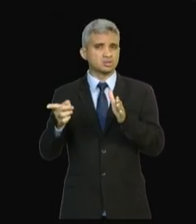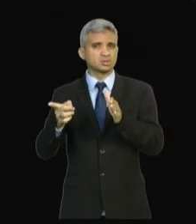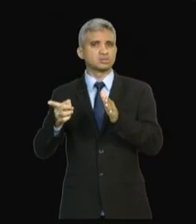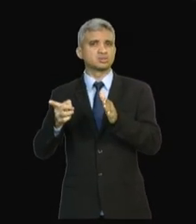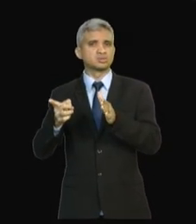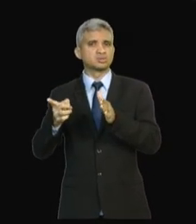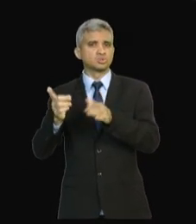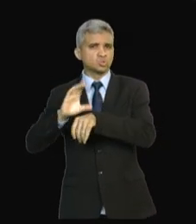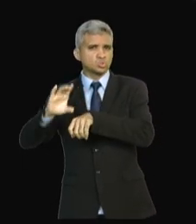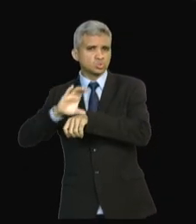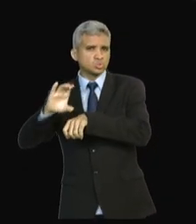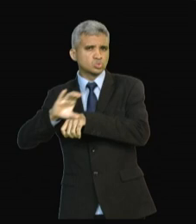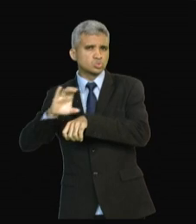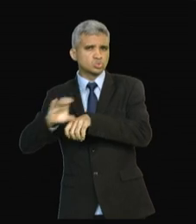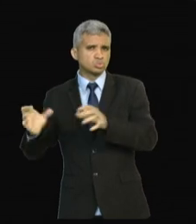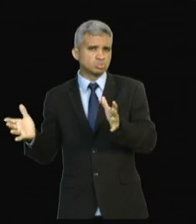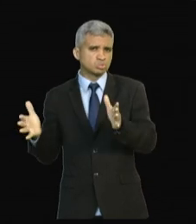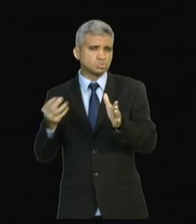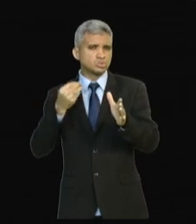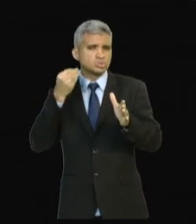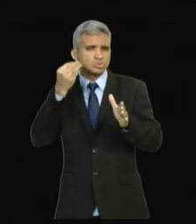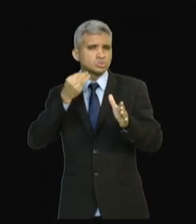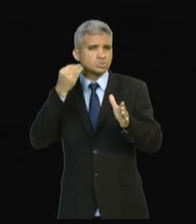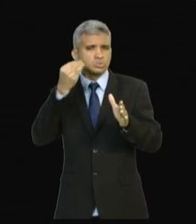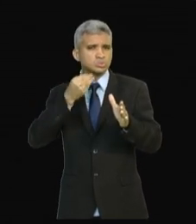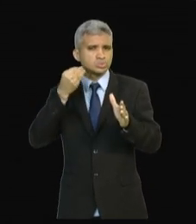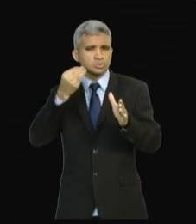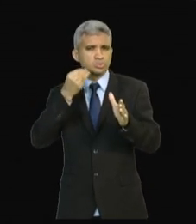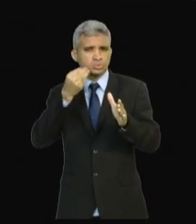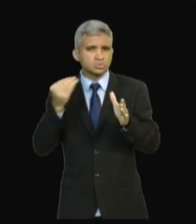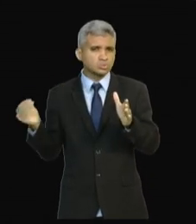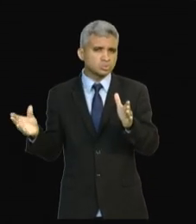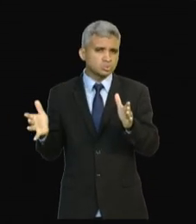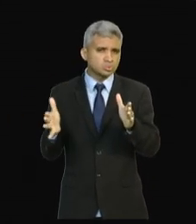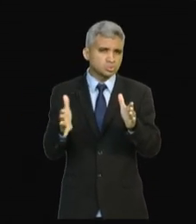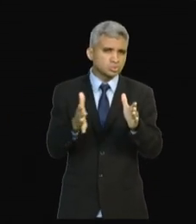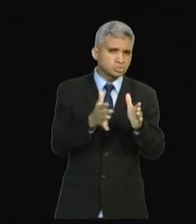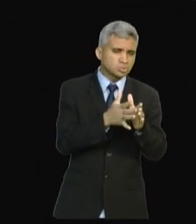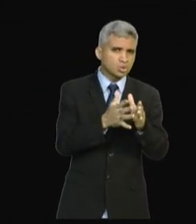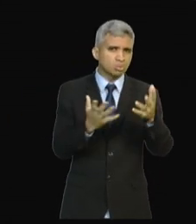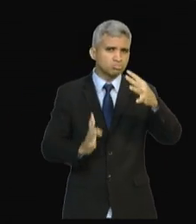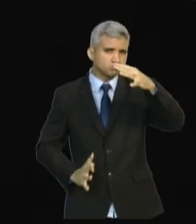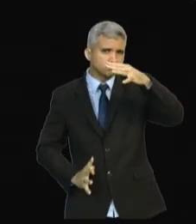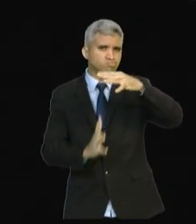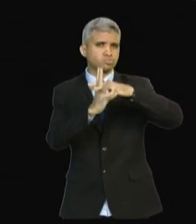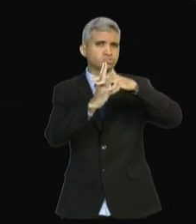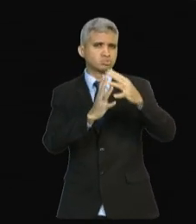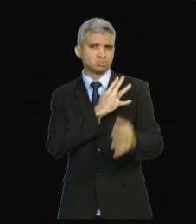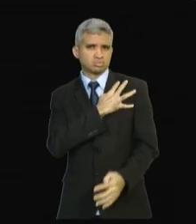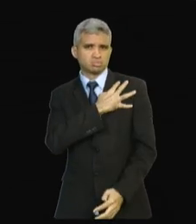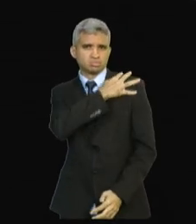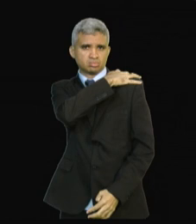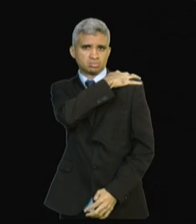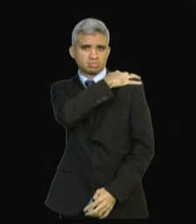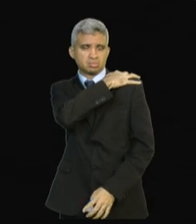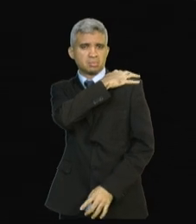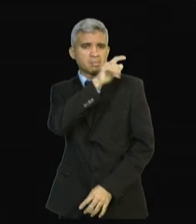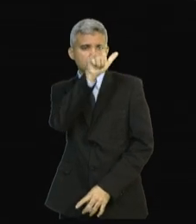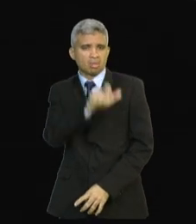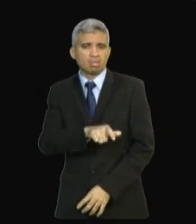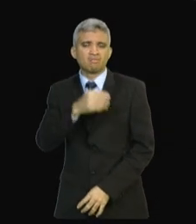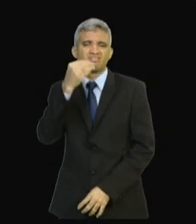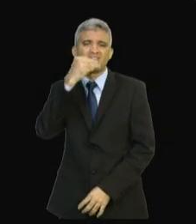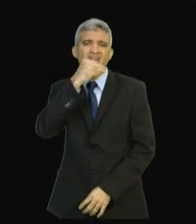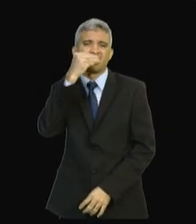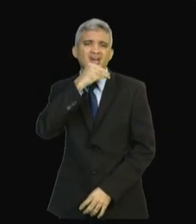sem força nenhuma, sem força nenhuma. E queria relatar, primeiro, nas semanas anteriores,